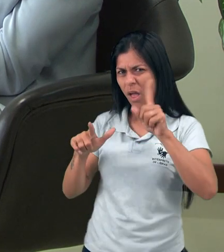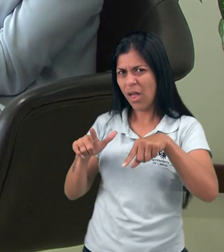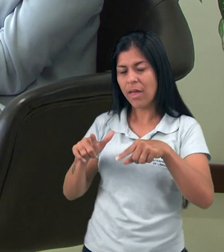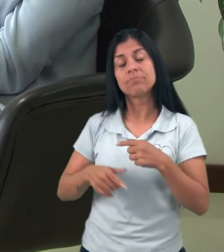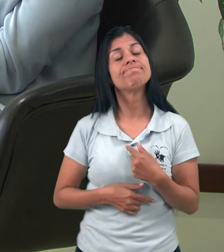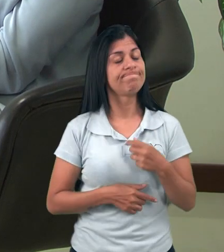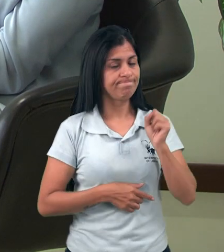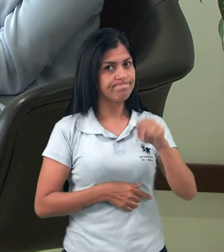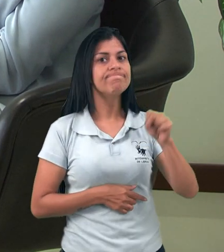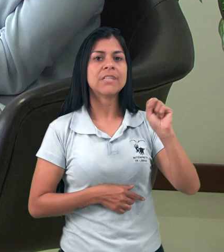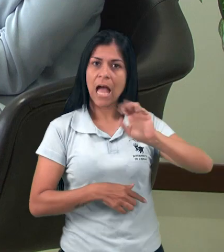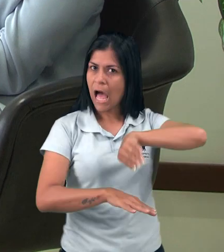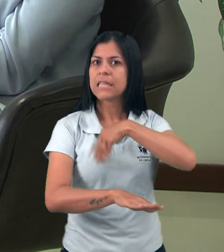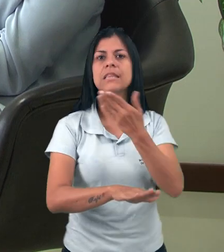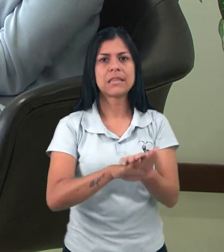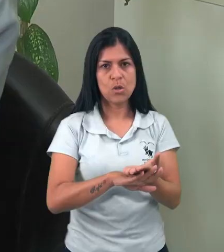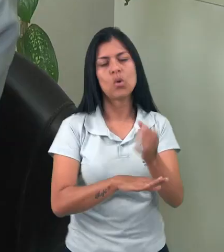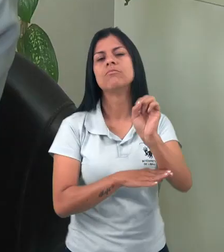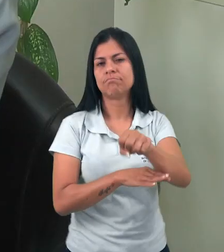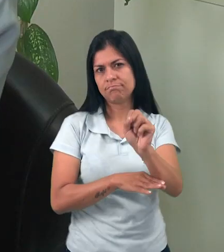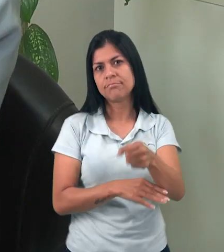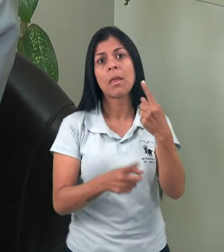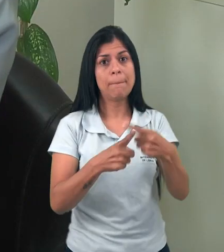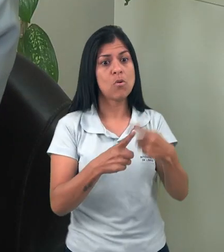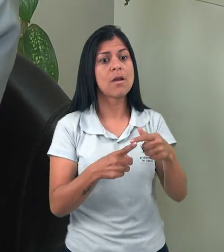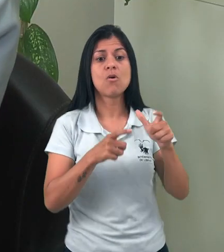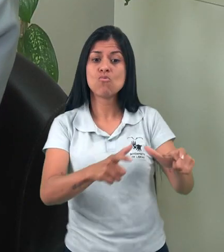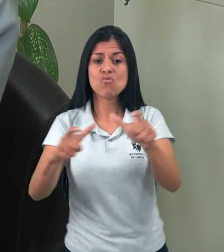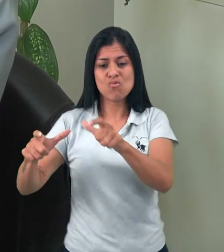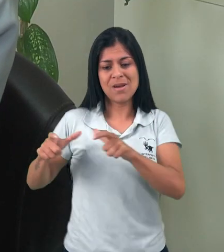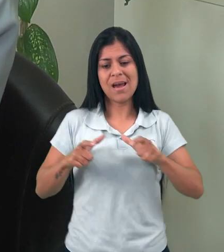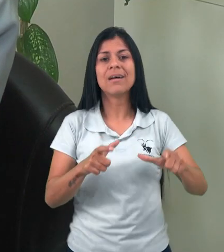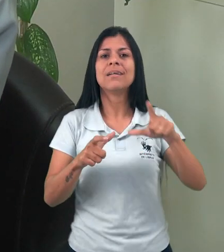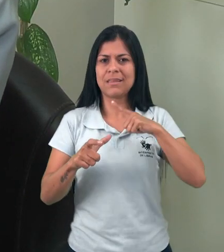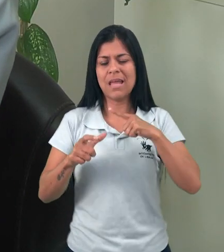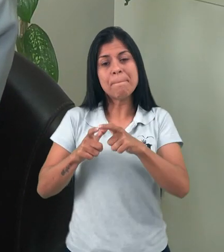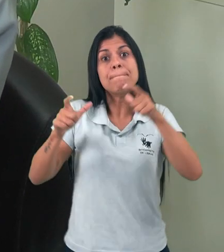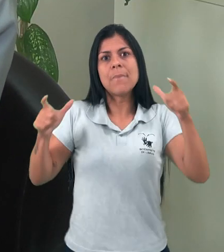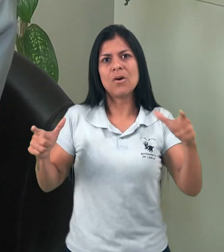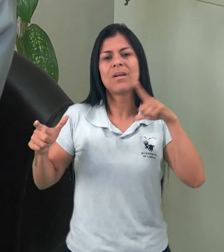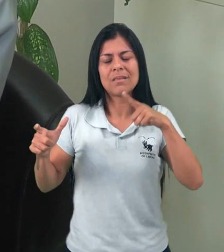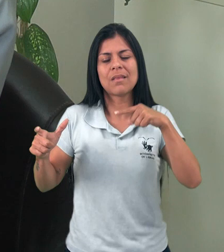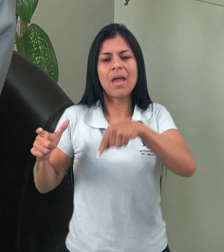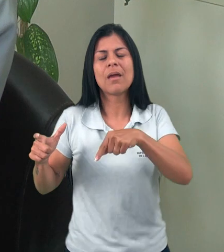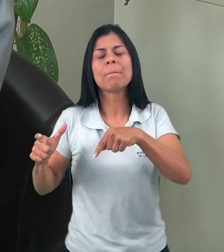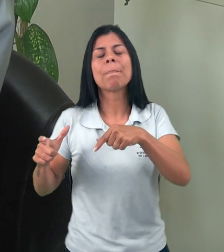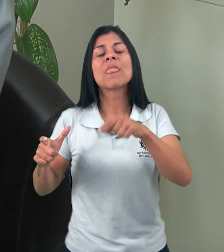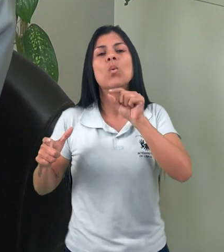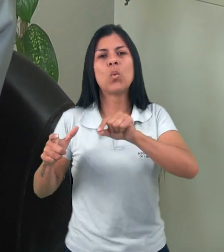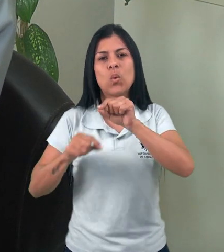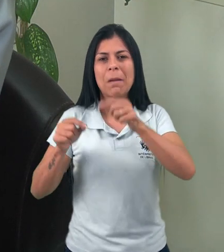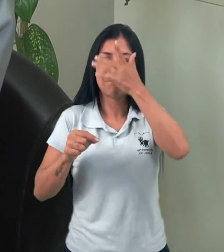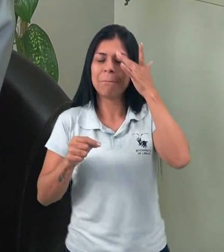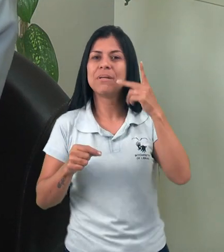é? Ainda é. A gente ainda precisa, em alguns municípios como Santa Maria, a maioria tem, mas alguns são mais